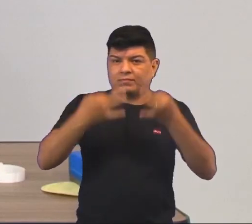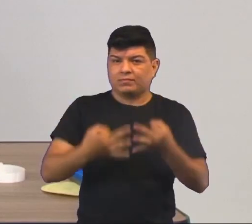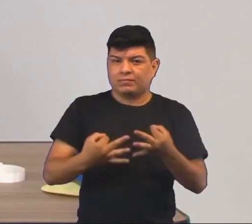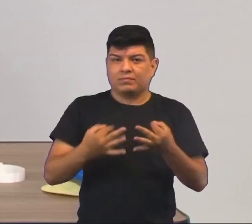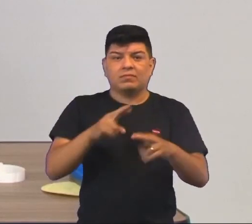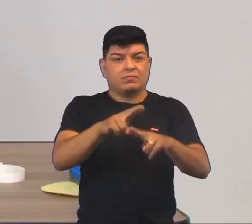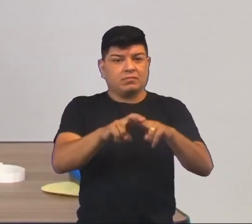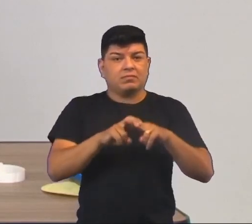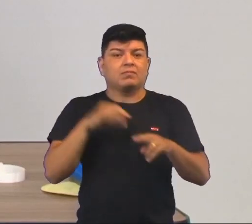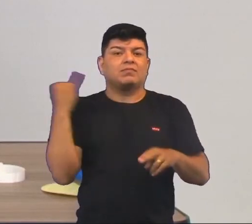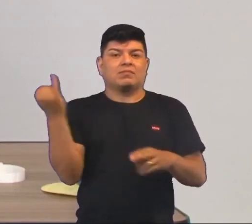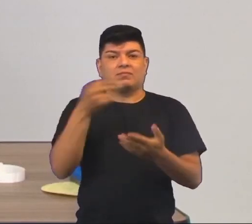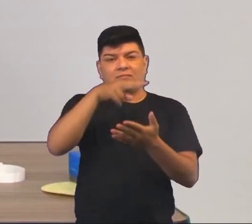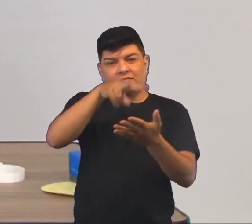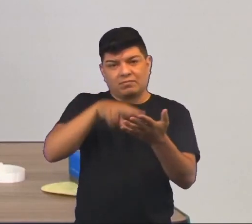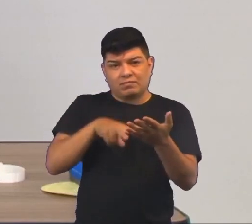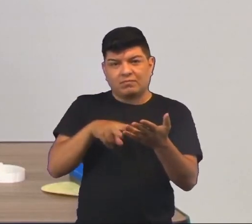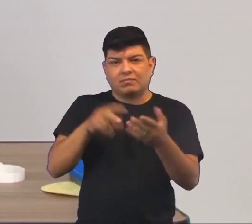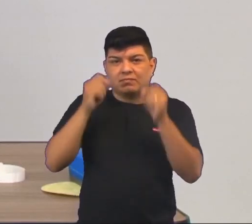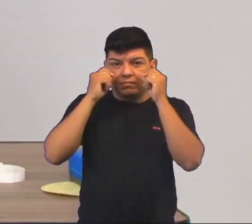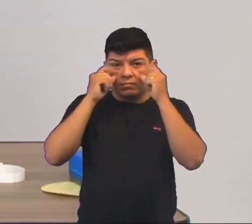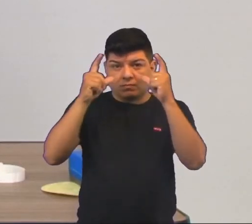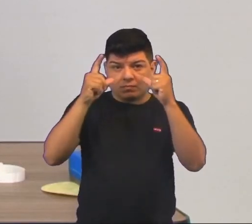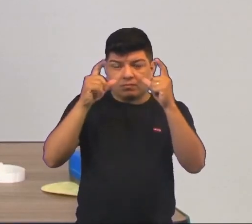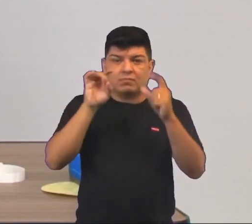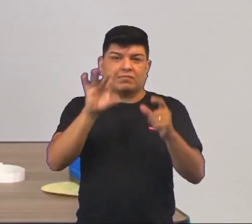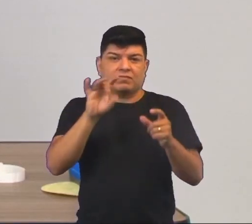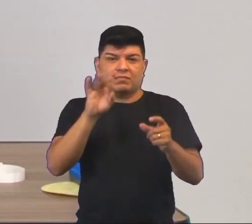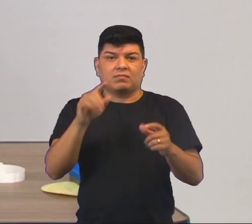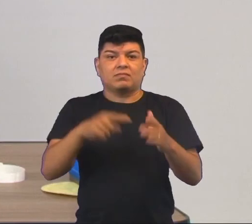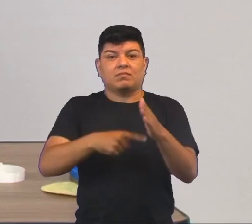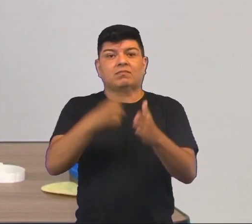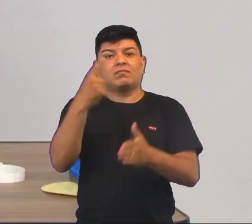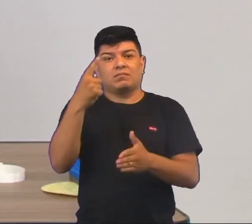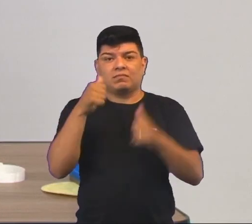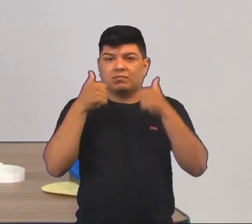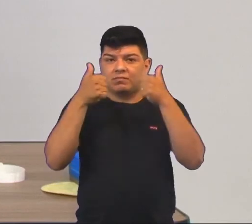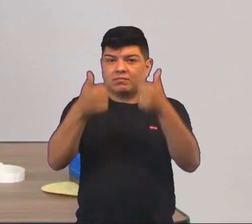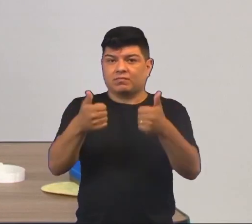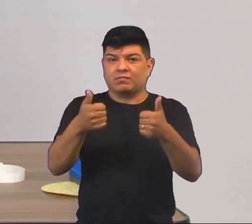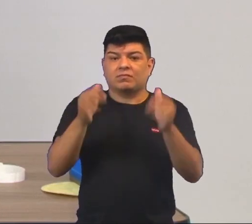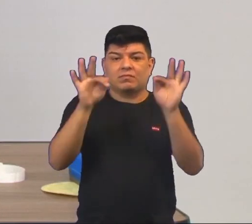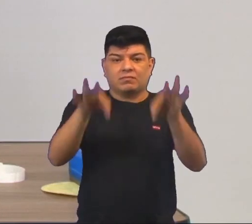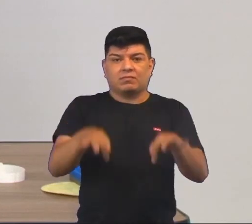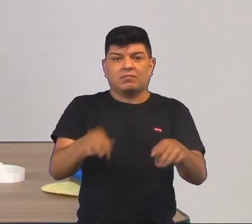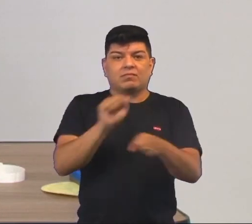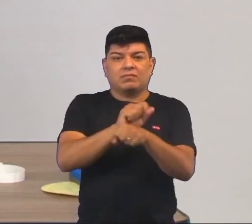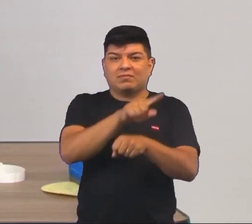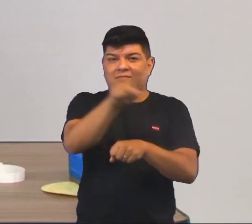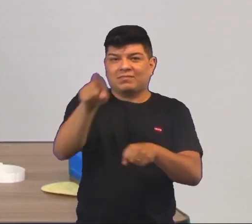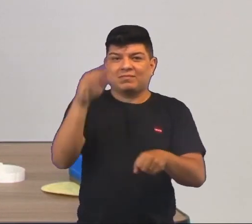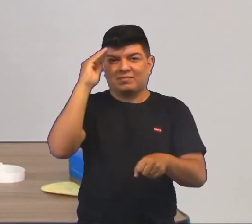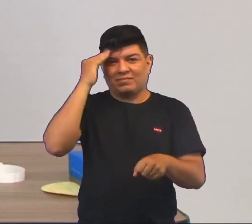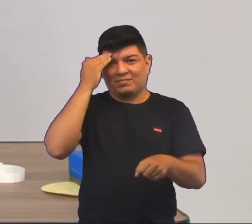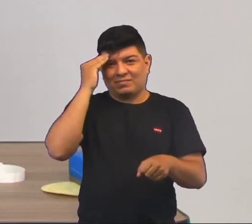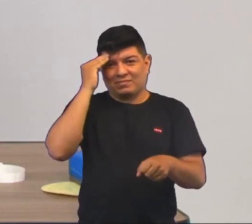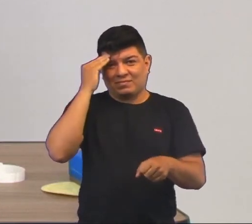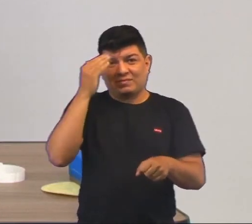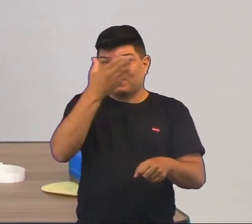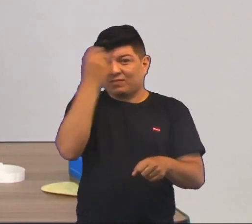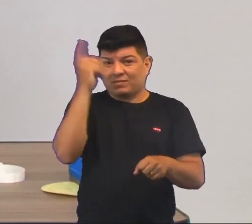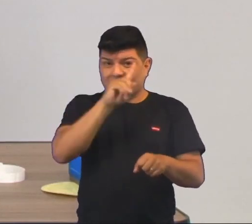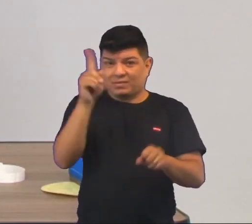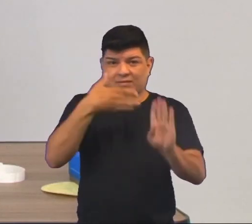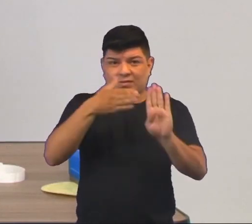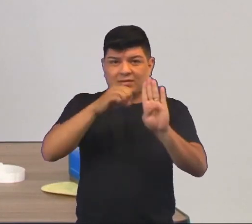correta. Por isso que é importante ler o texto com muita atenção e não somente uma vez, tá bom? Eu fico por aqui, eu espero que você tenha compreendido, mas não